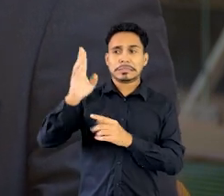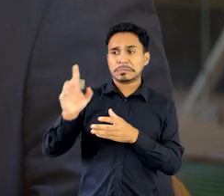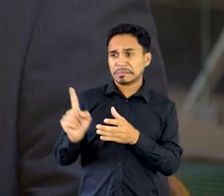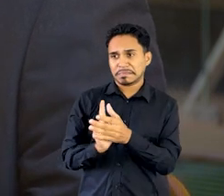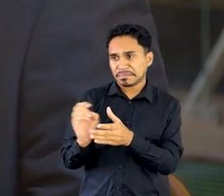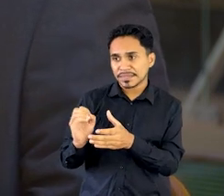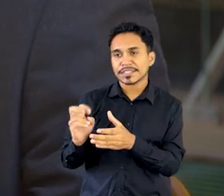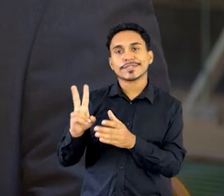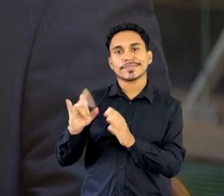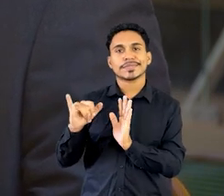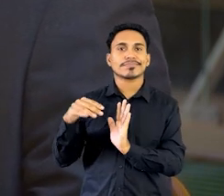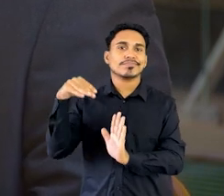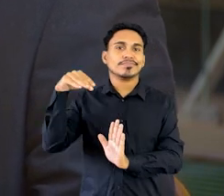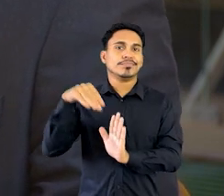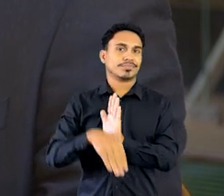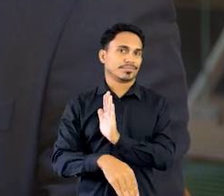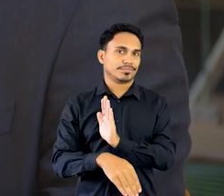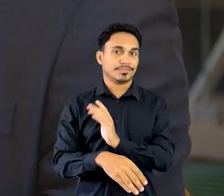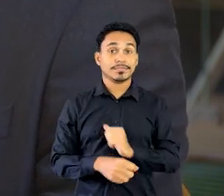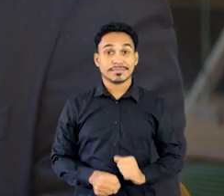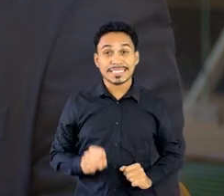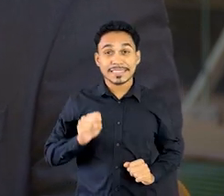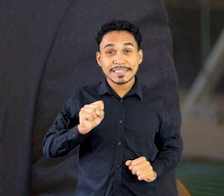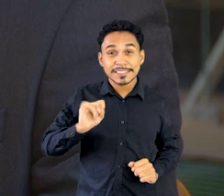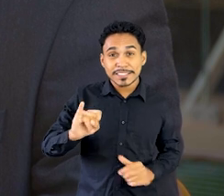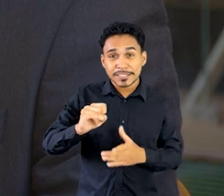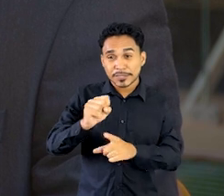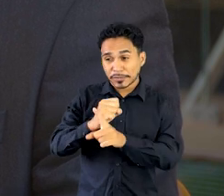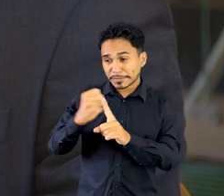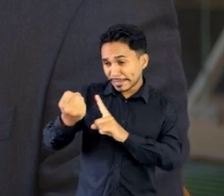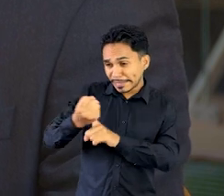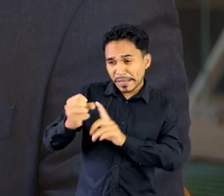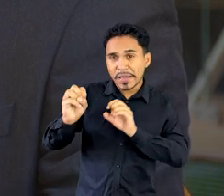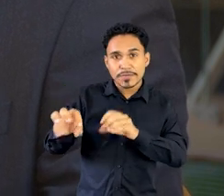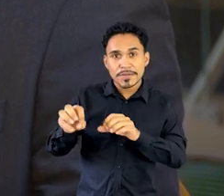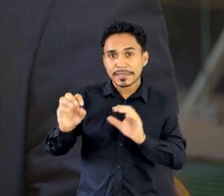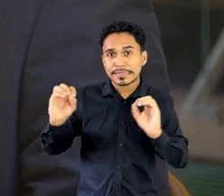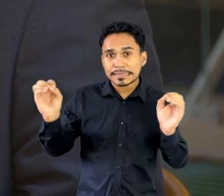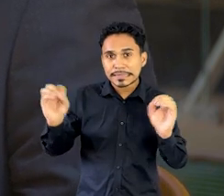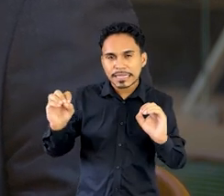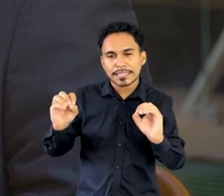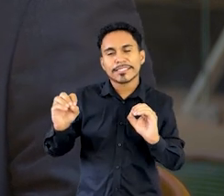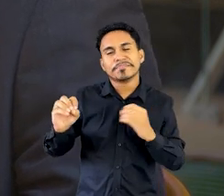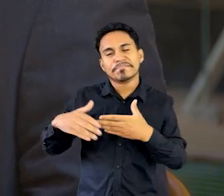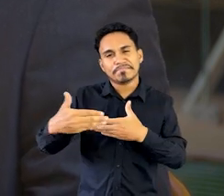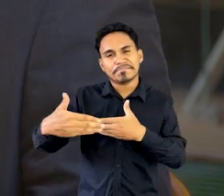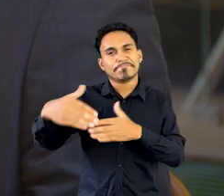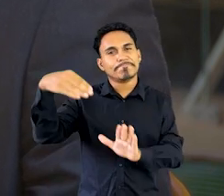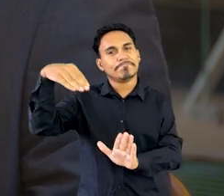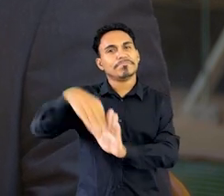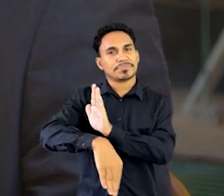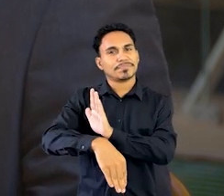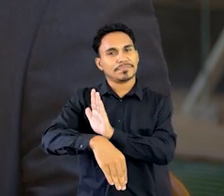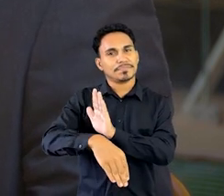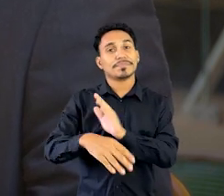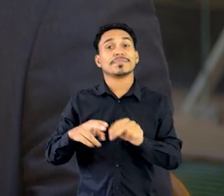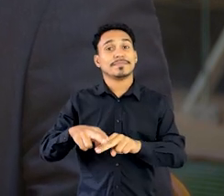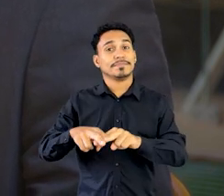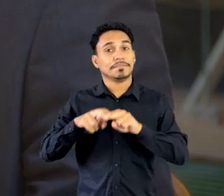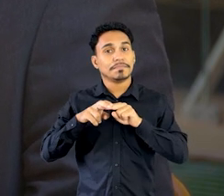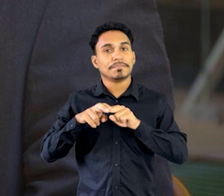sociedades fadadas ao fracasso e sociedades que não educam são sem sombra de dúvida sociedades fadadas ao